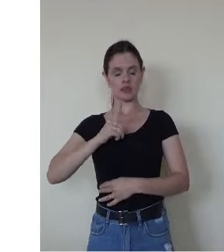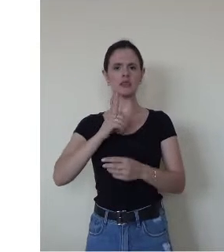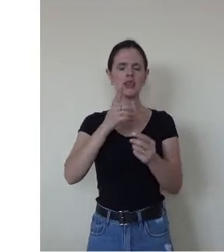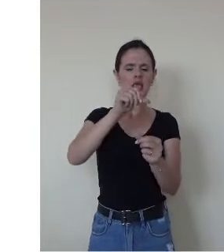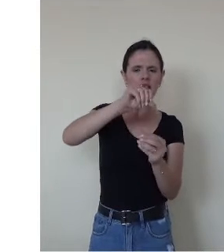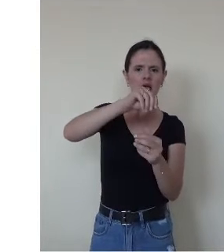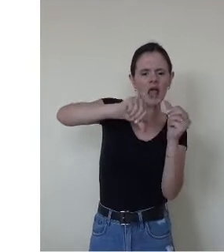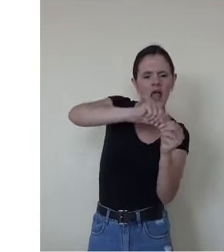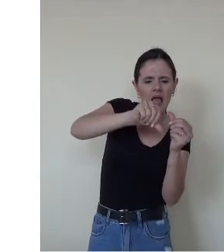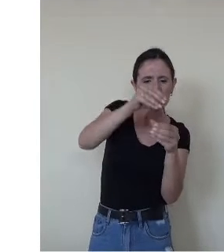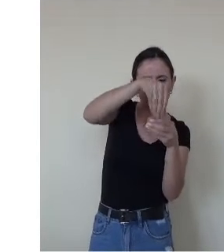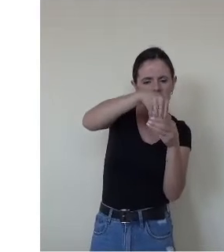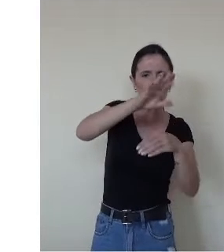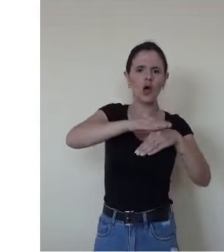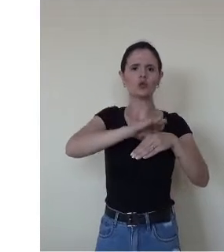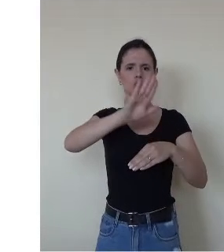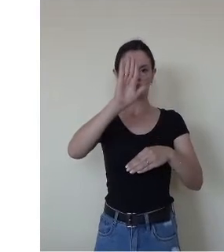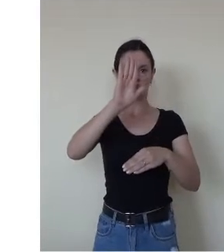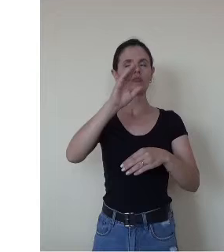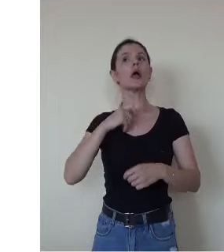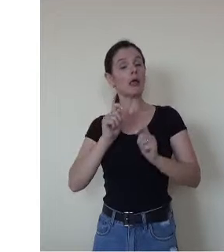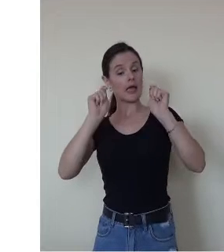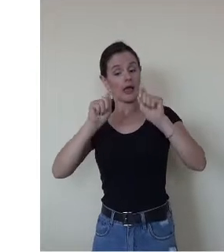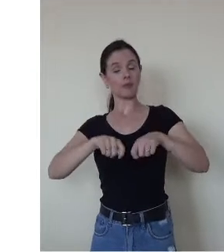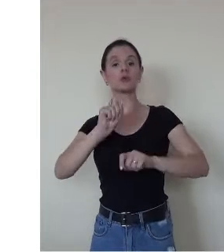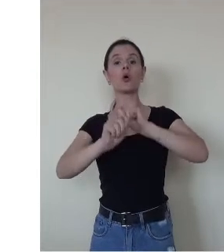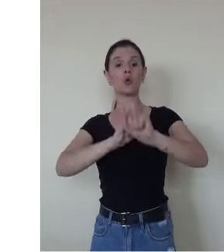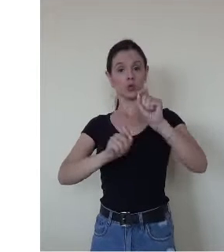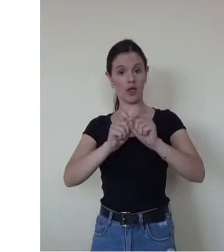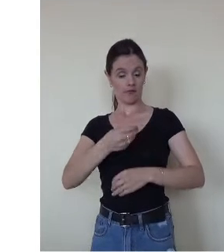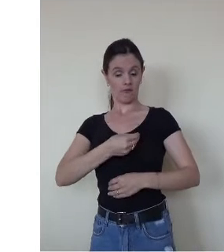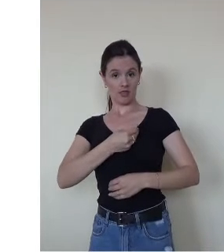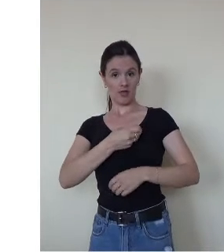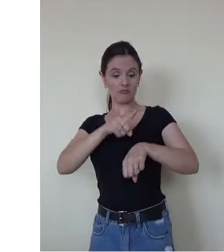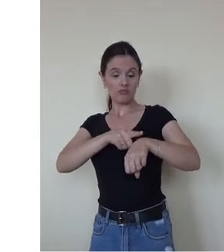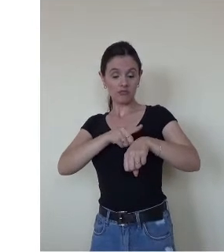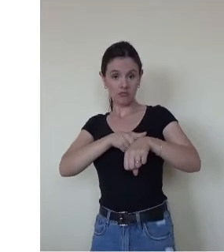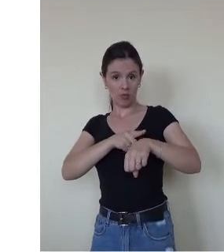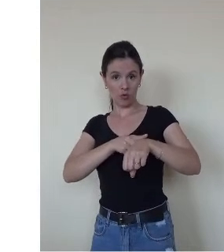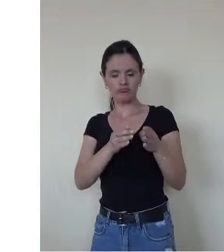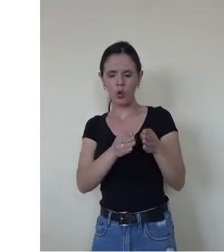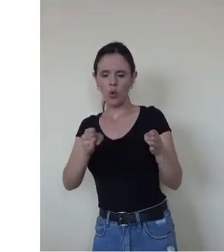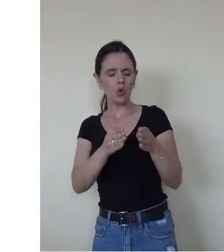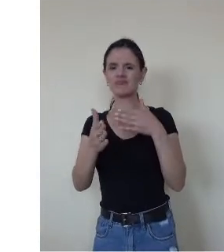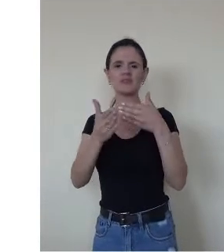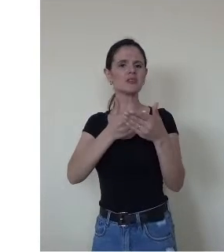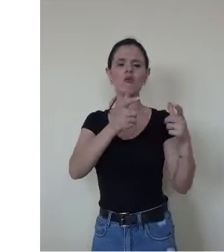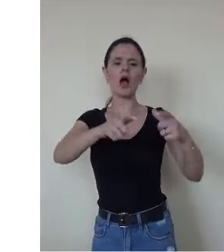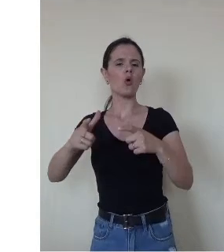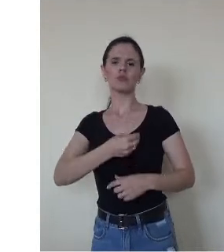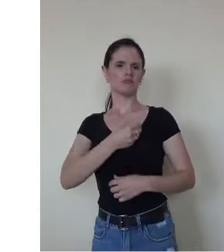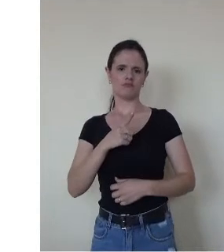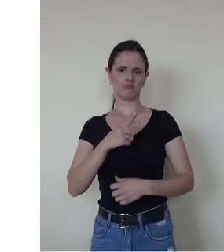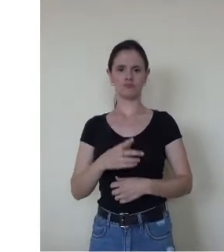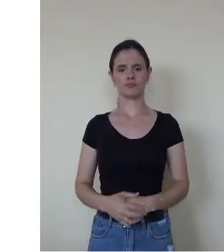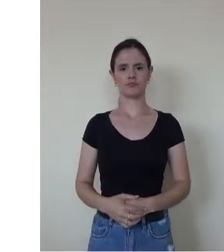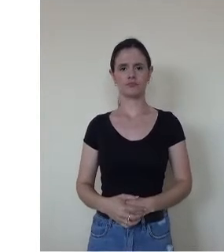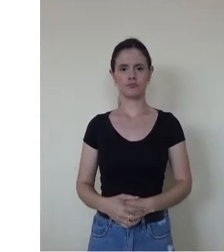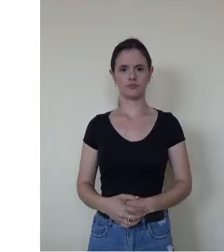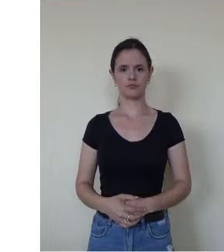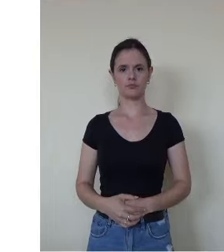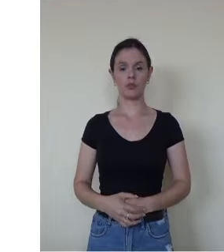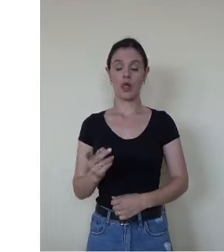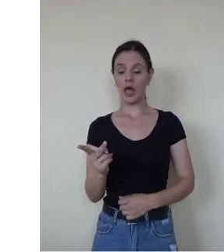próprio, as duas têm metabolismo semi-autônomo, o que capacita elas a viver por um curto período de tempo independente da célula em que elas